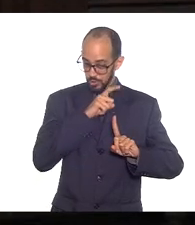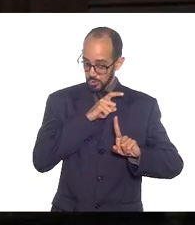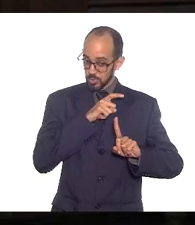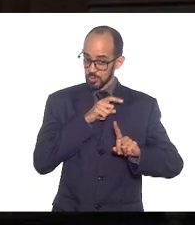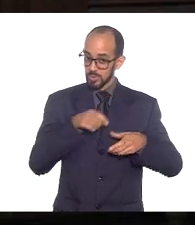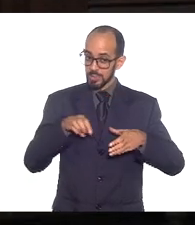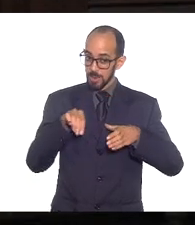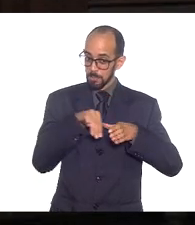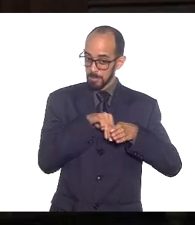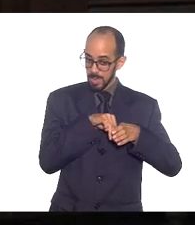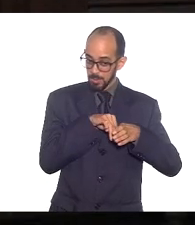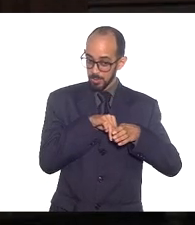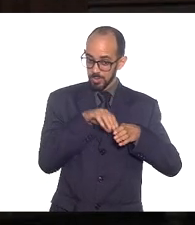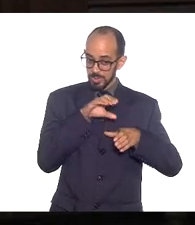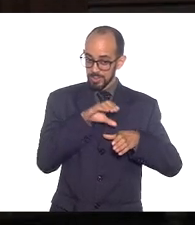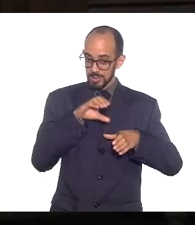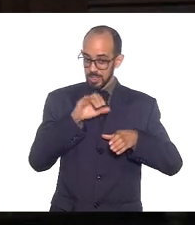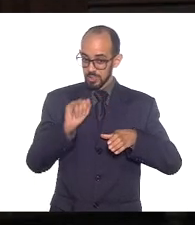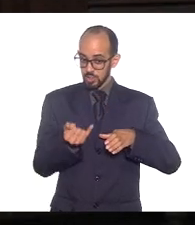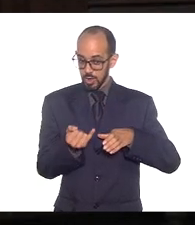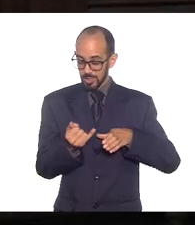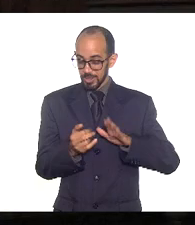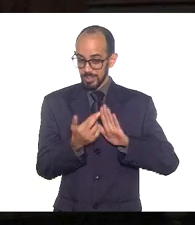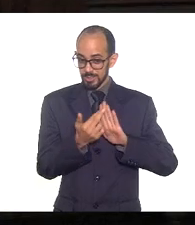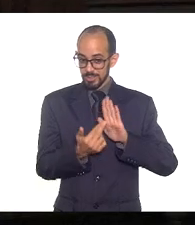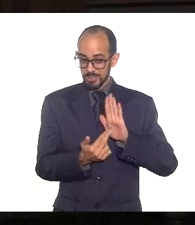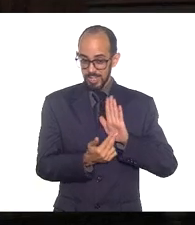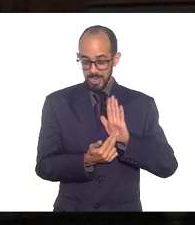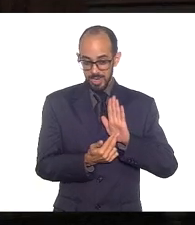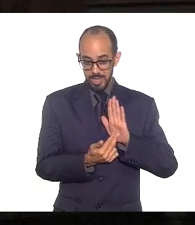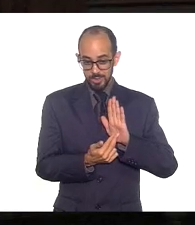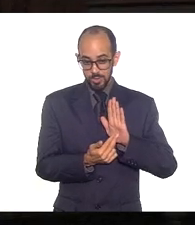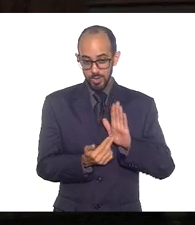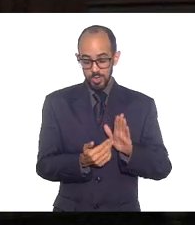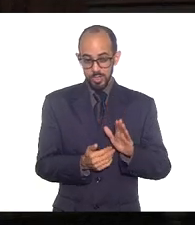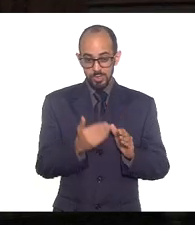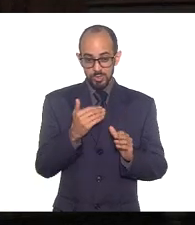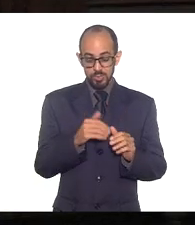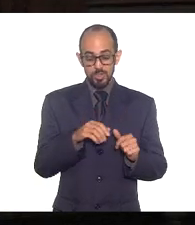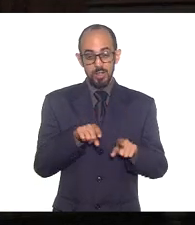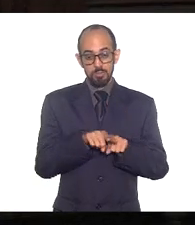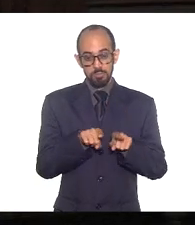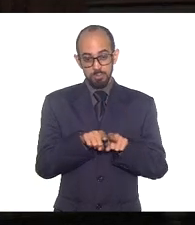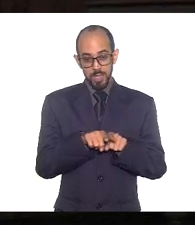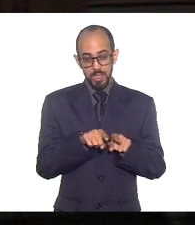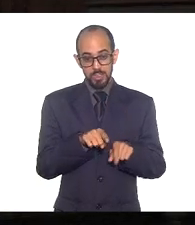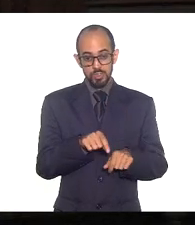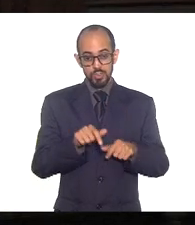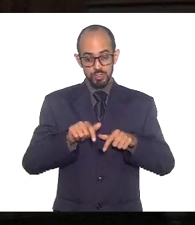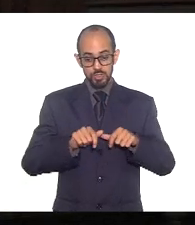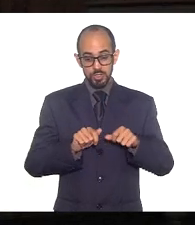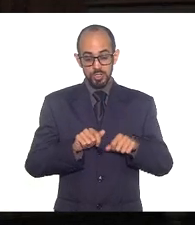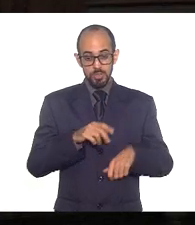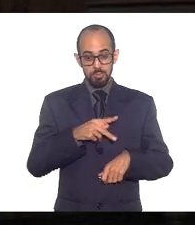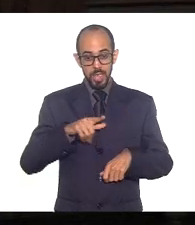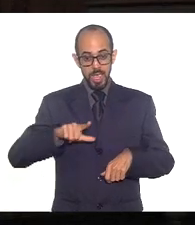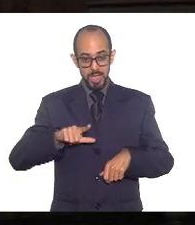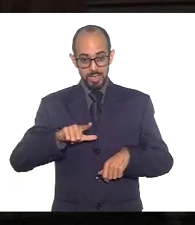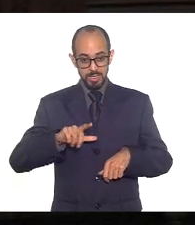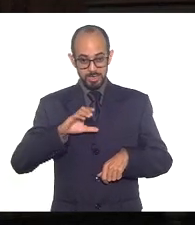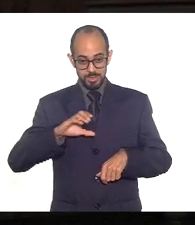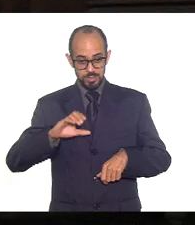como também sem relator de processos nos seus mas para